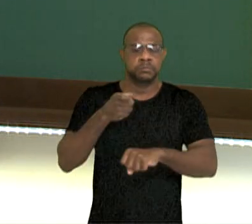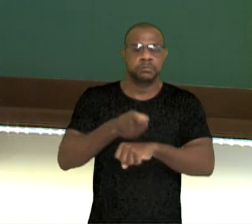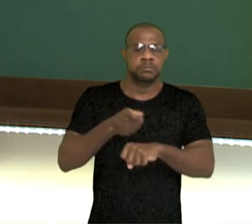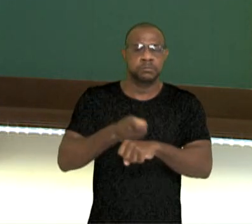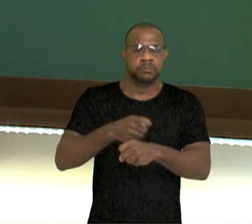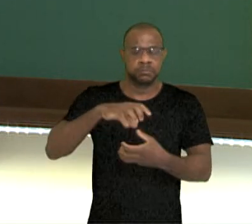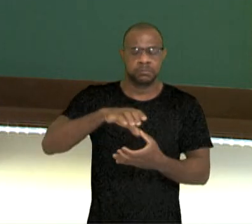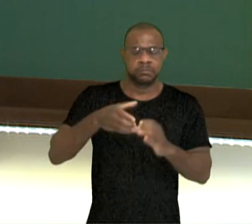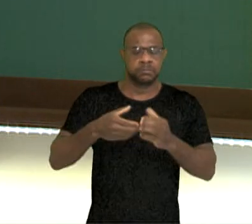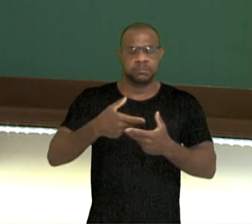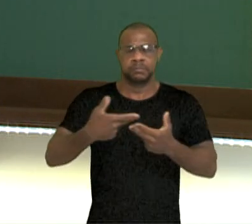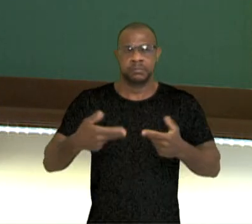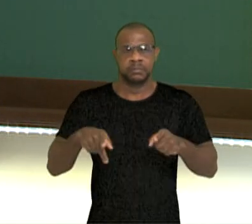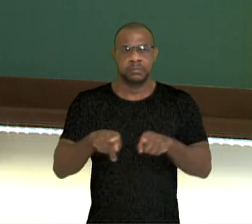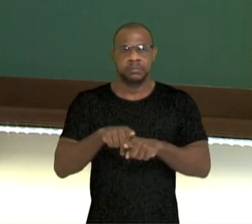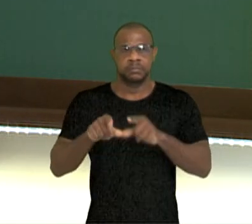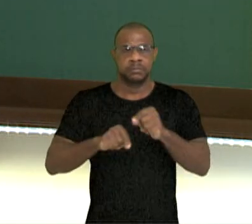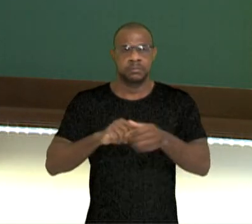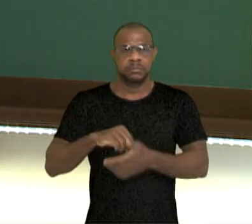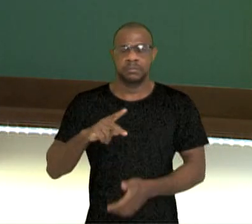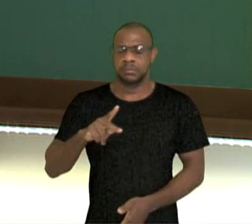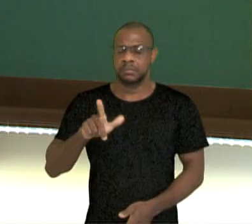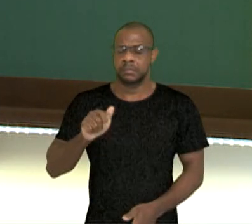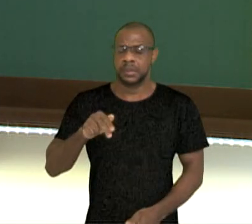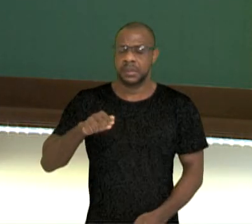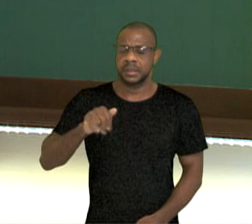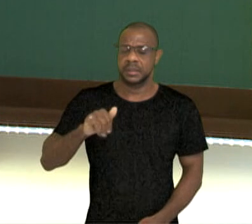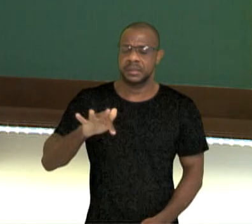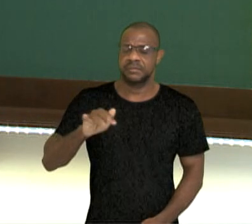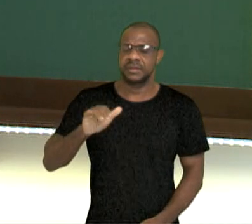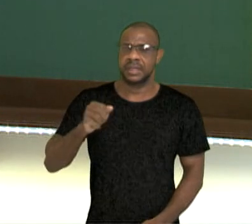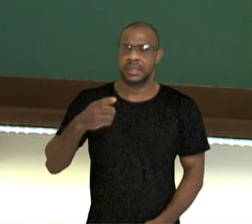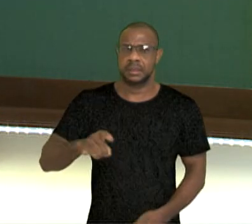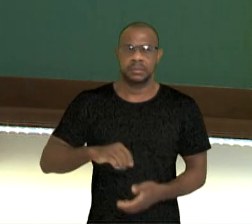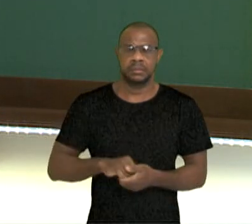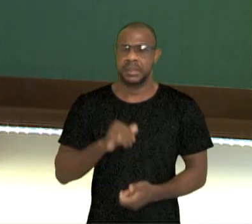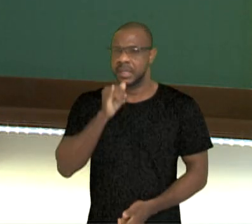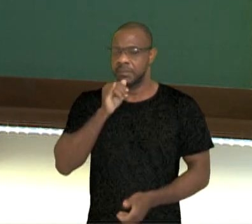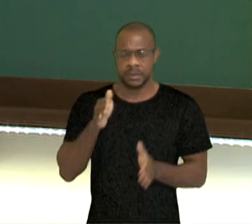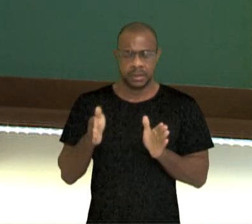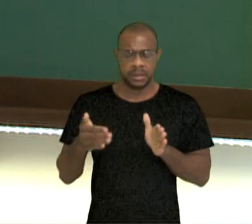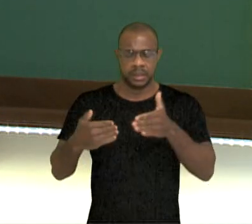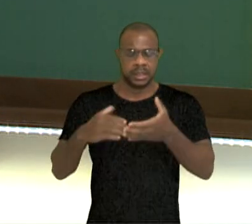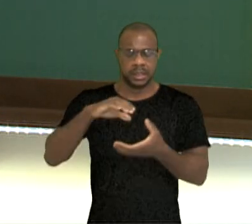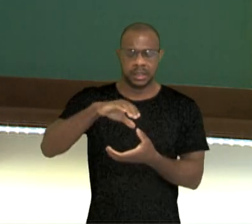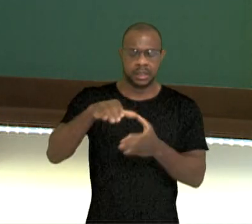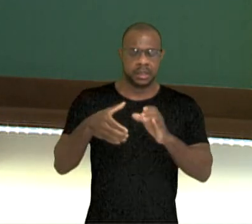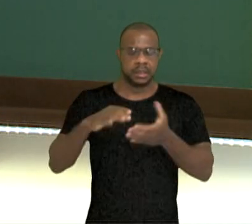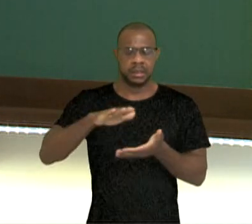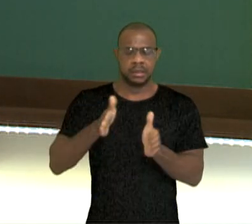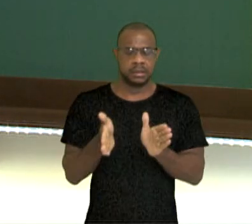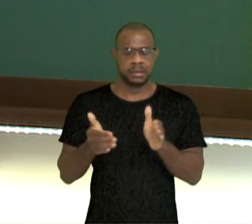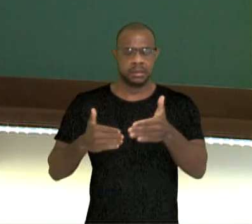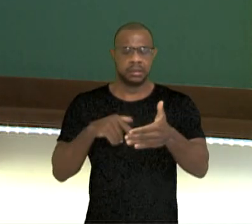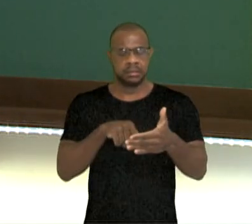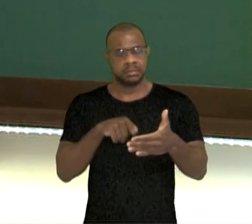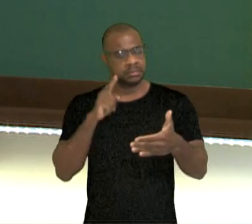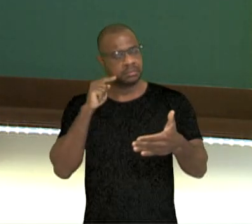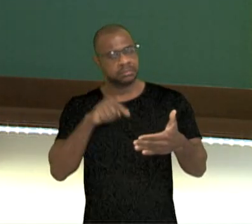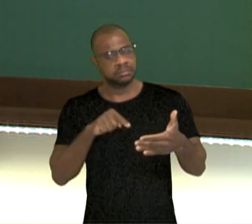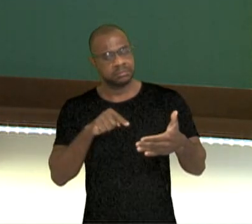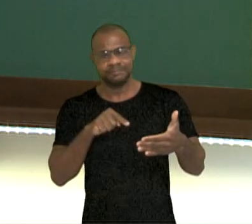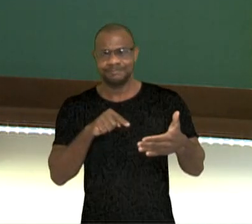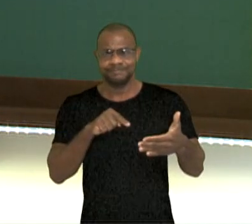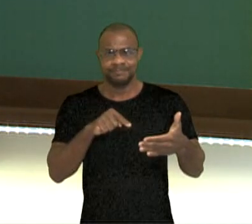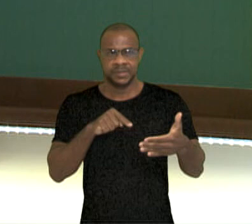respectiva planificação. O que é planificação? Imagine uma caixa que você vai desmontar essa caixa, tomando cuidado de